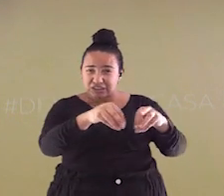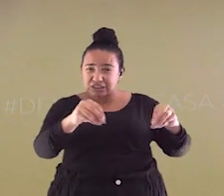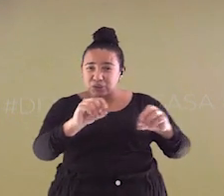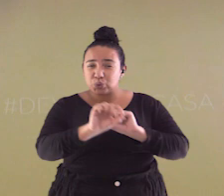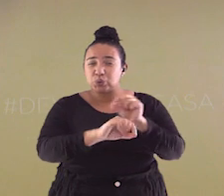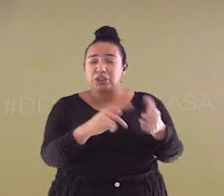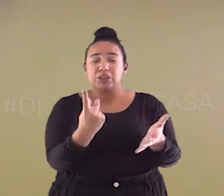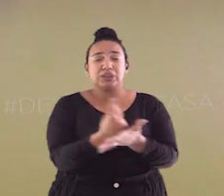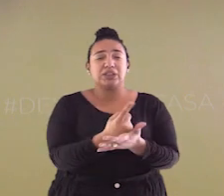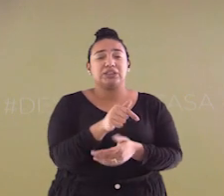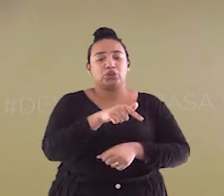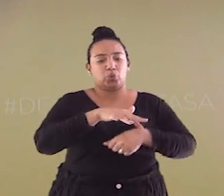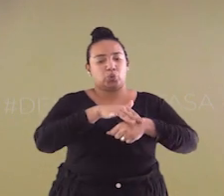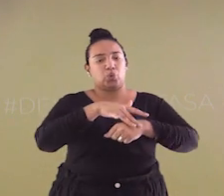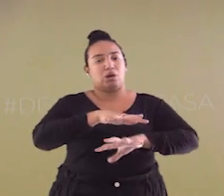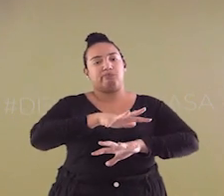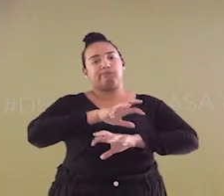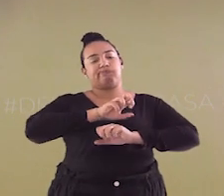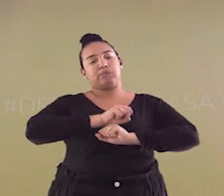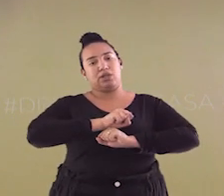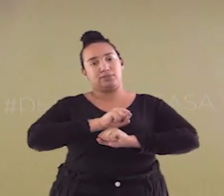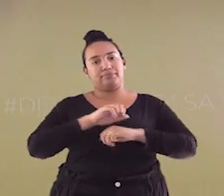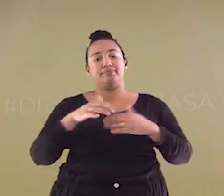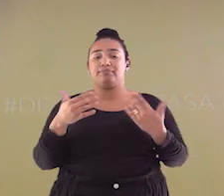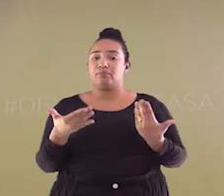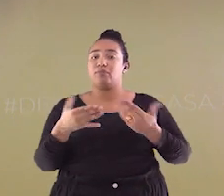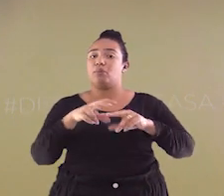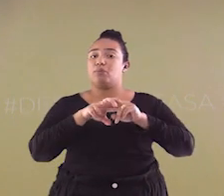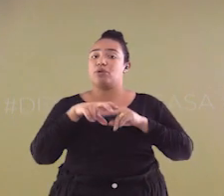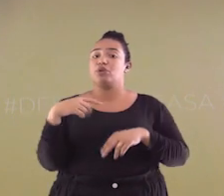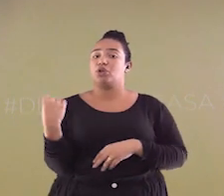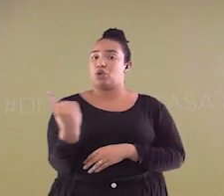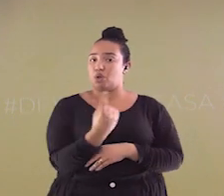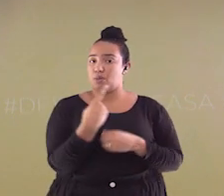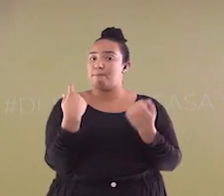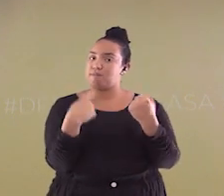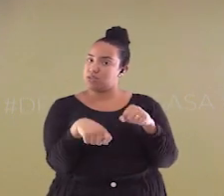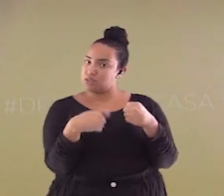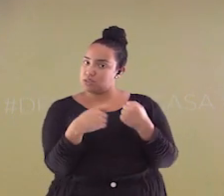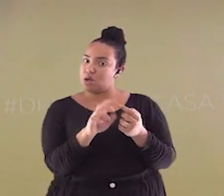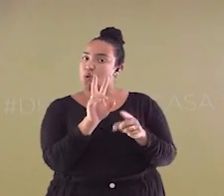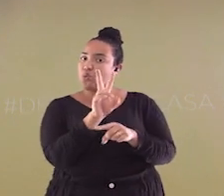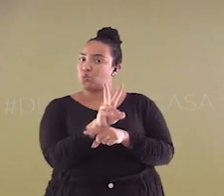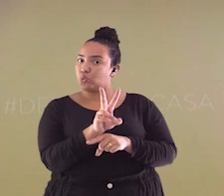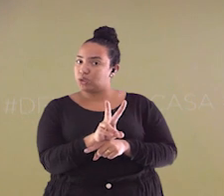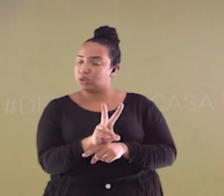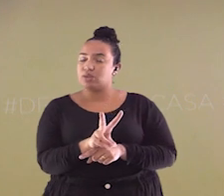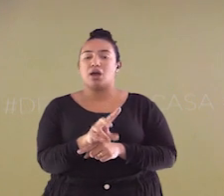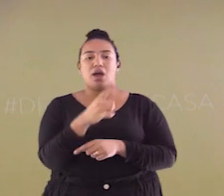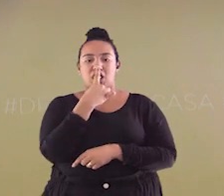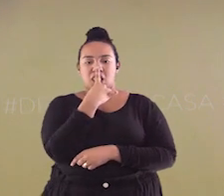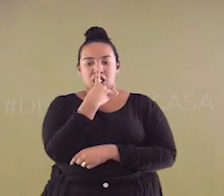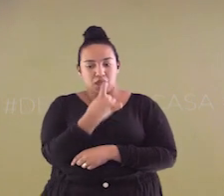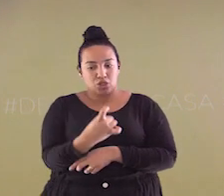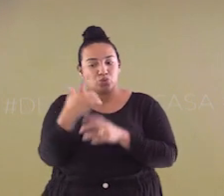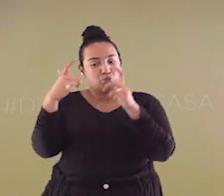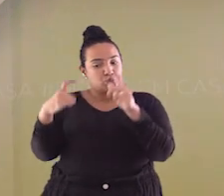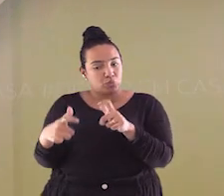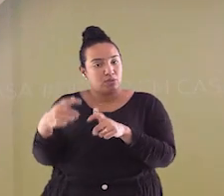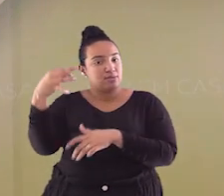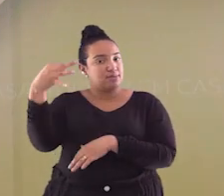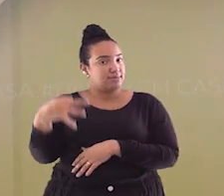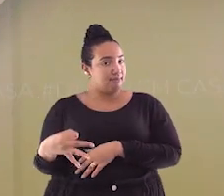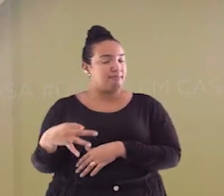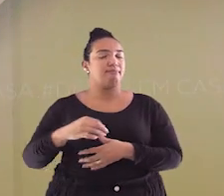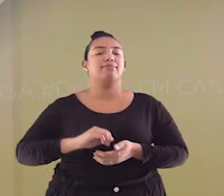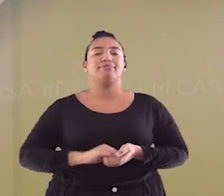poluir algo que precisamos tanto. Por esse motivo, precisamos cuidar dele e jogar o lixo no local adequado.